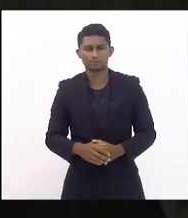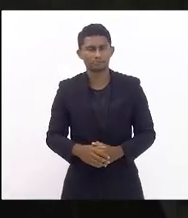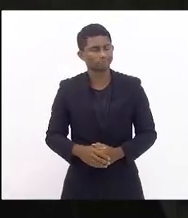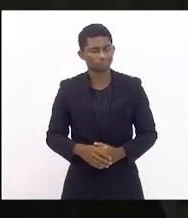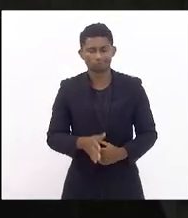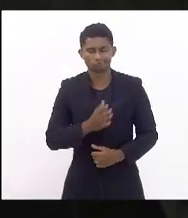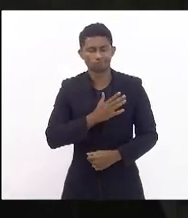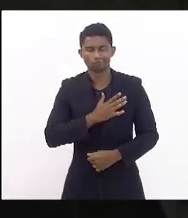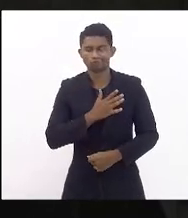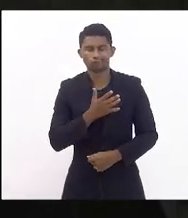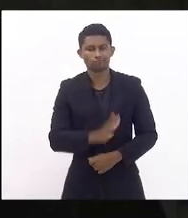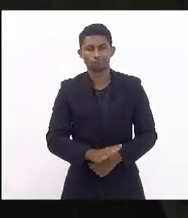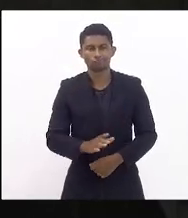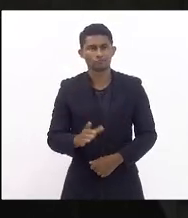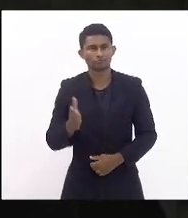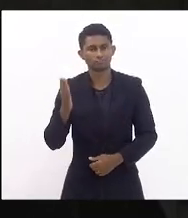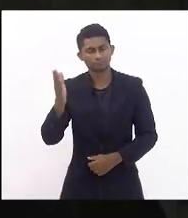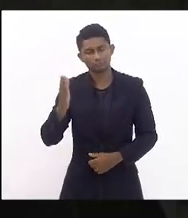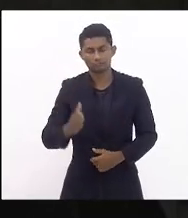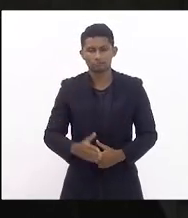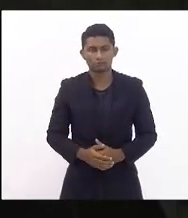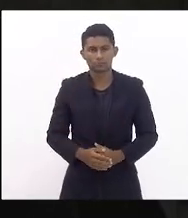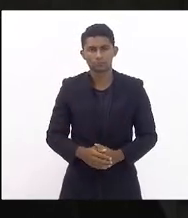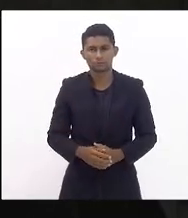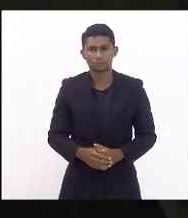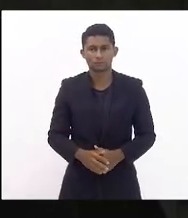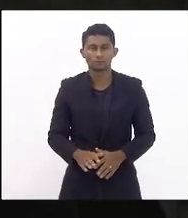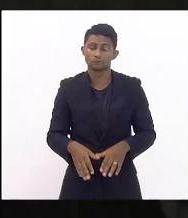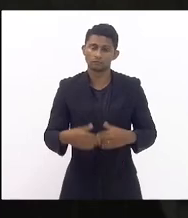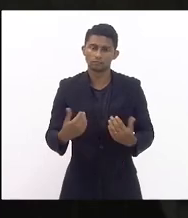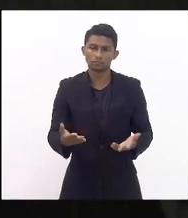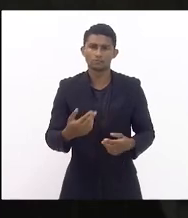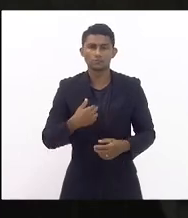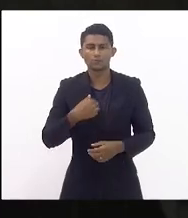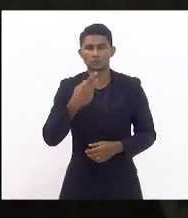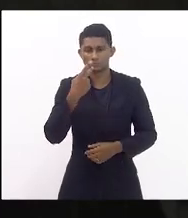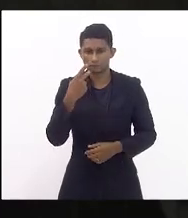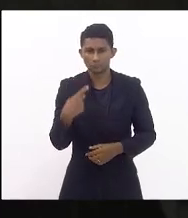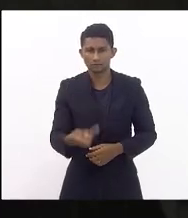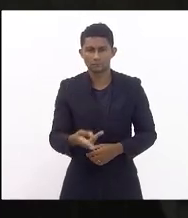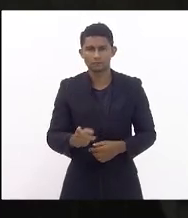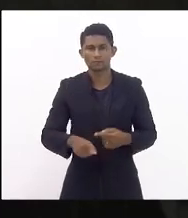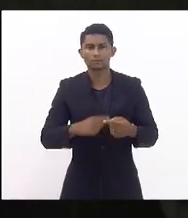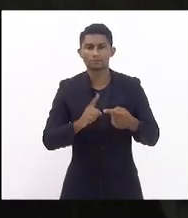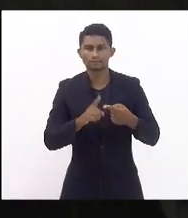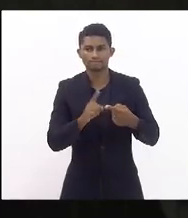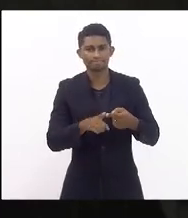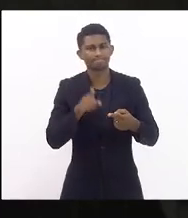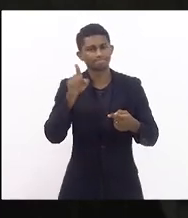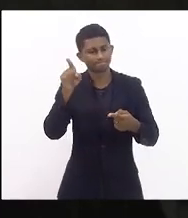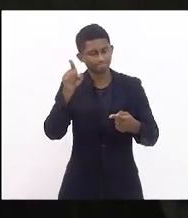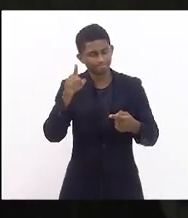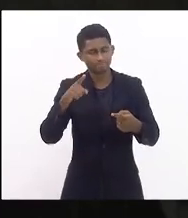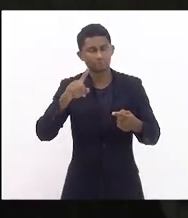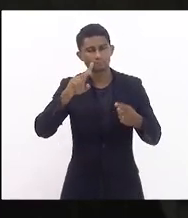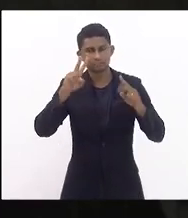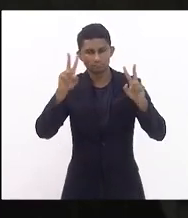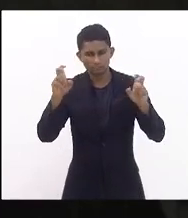terrível, algo terrível. Então, queria fazer menção, primeiro, a esse fato.